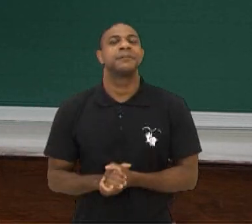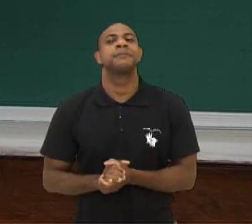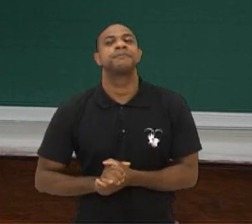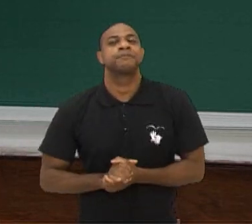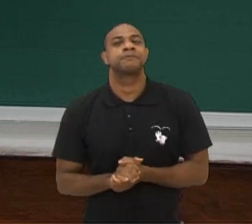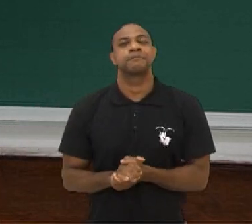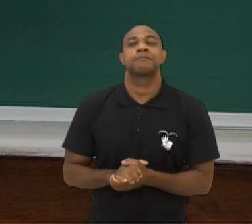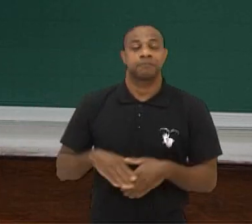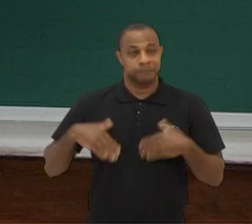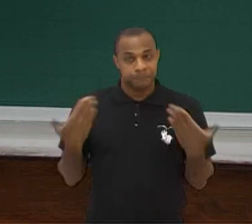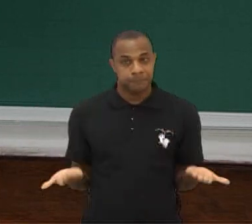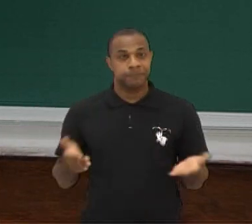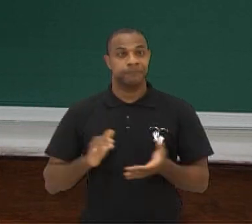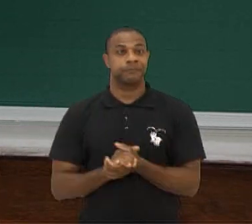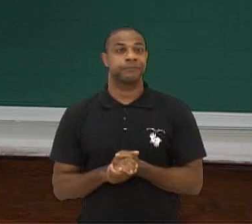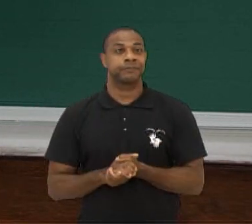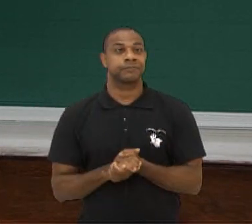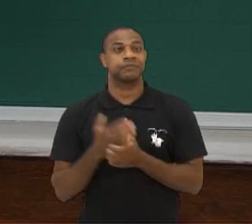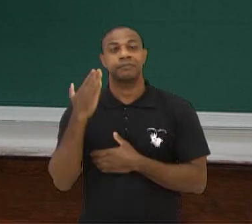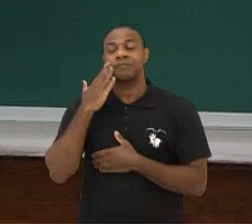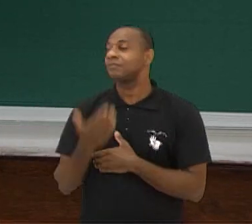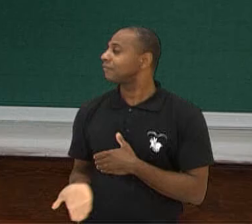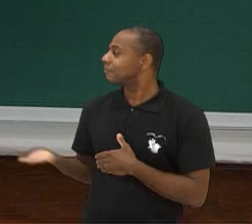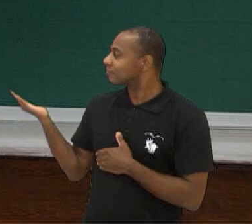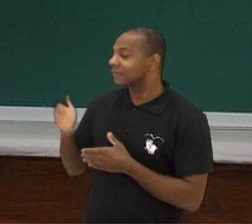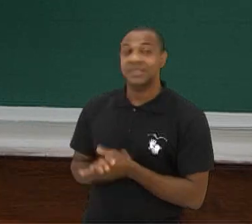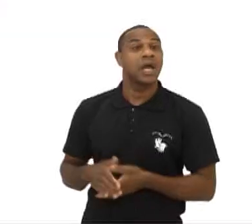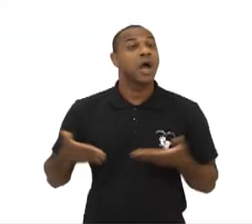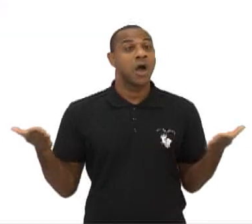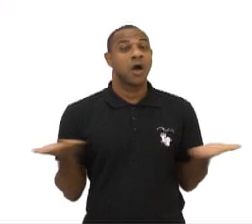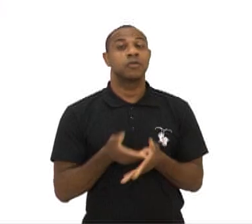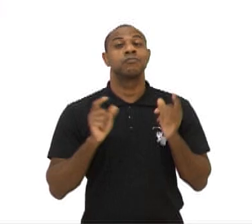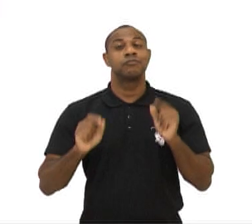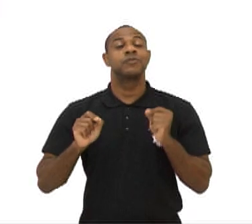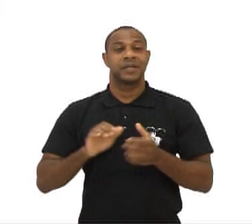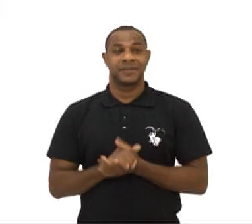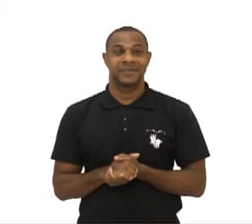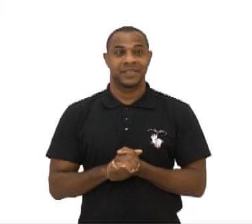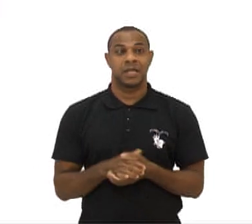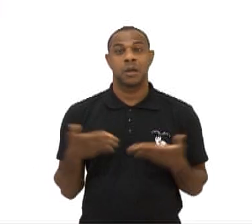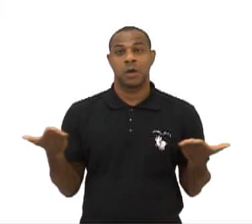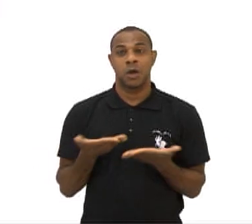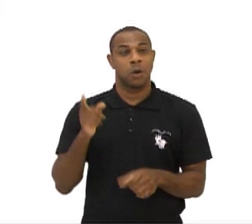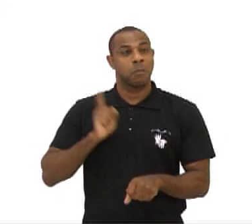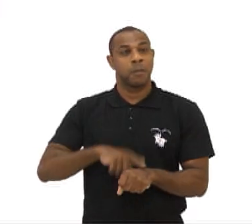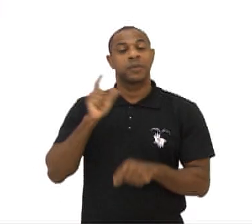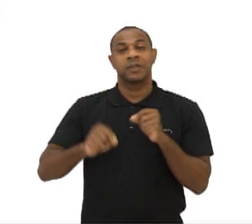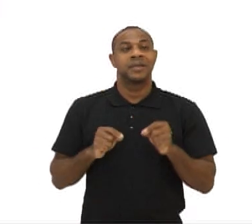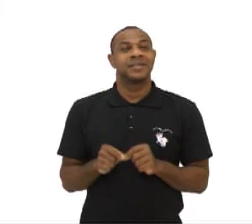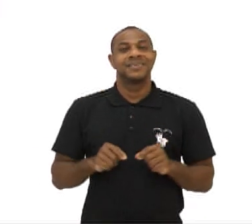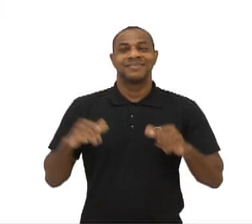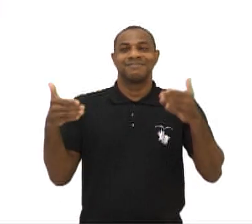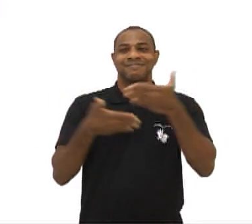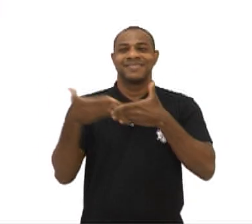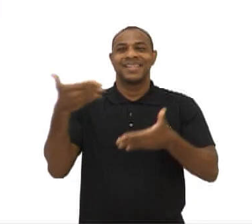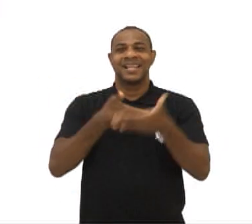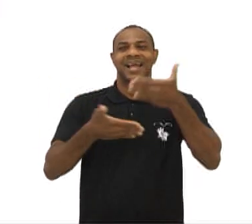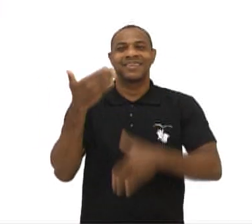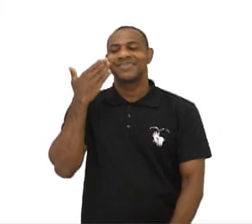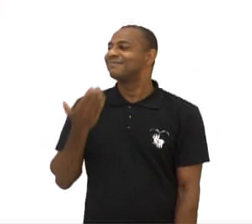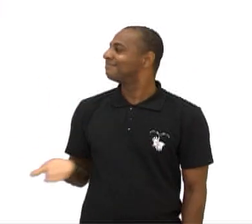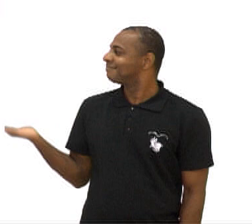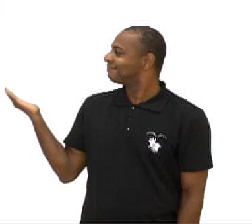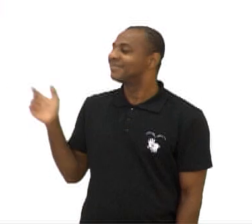fala direta, ok? Então, a gente vai, nesse momento aqui eu trouxe esse slide, né, ilustrando